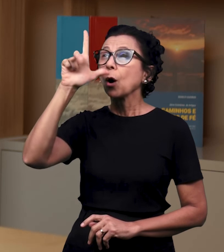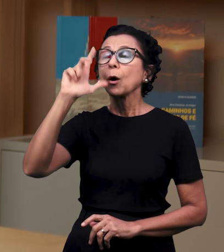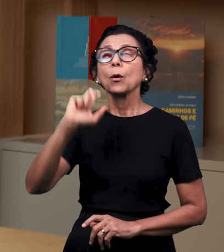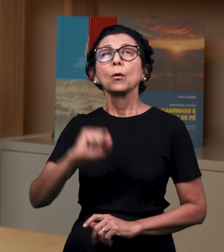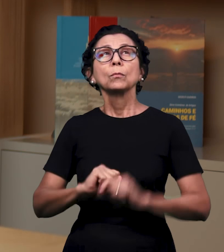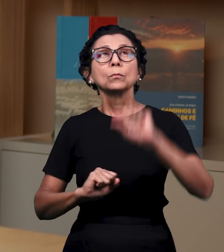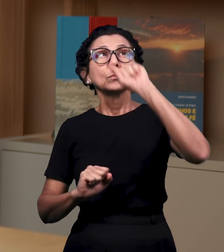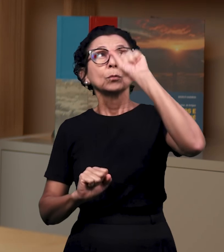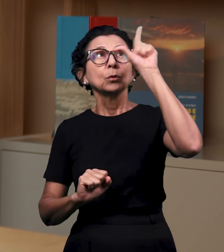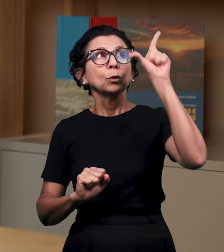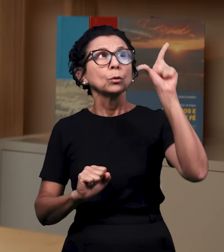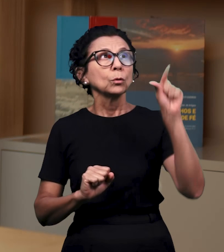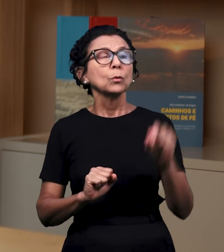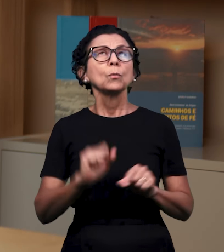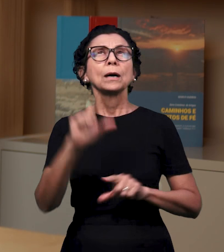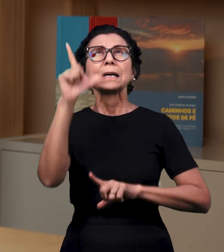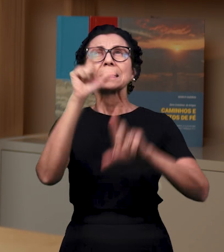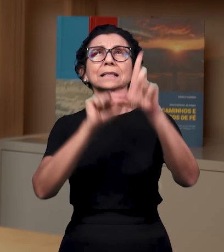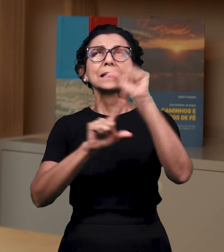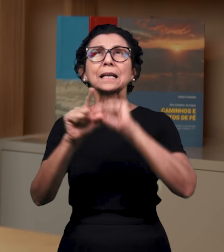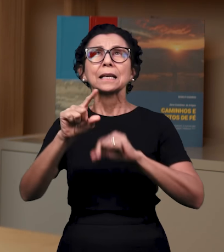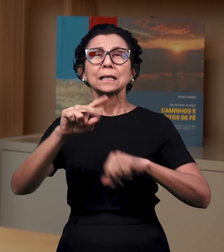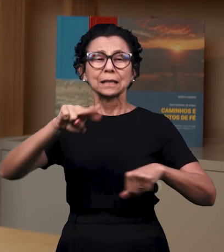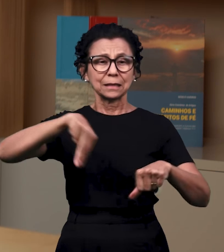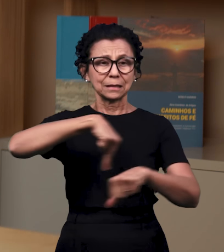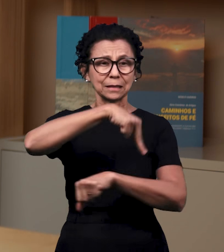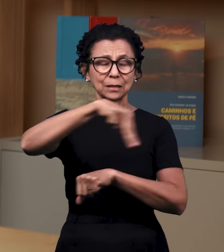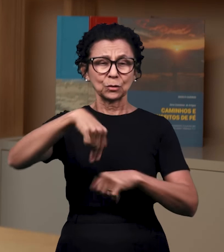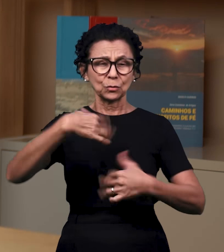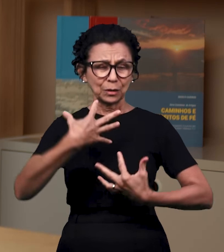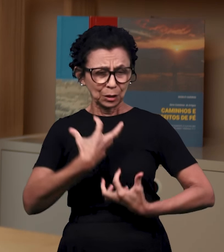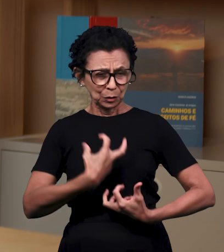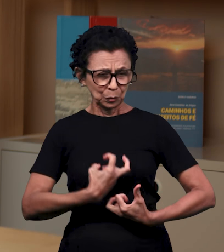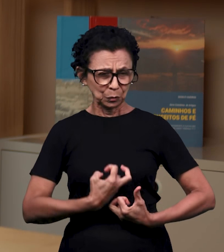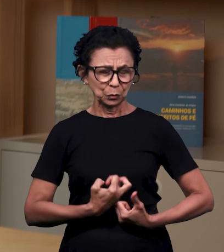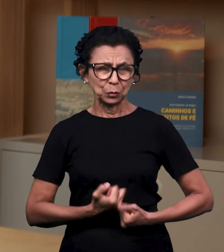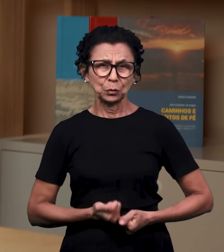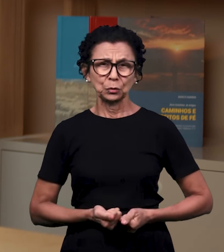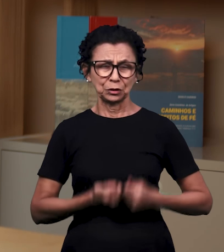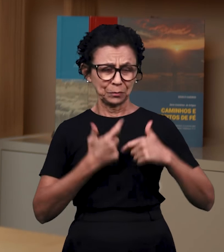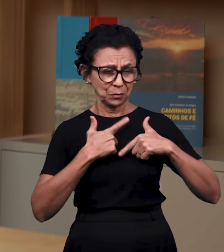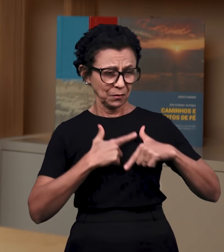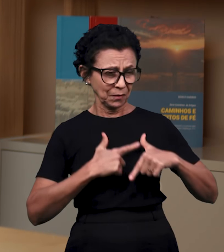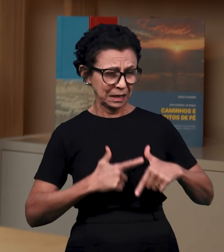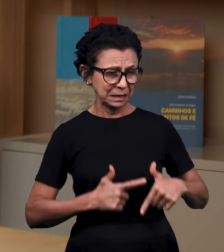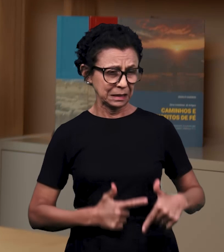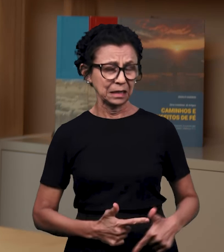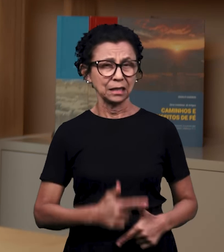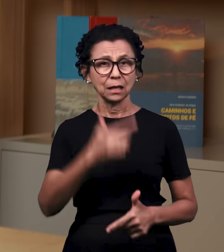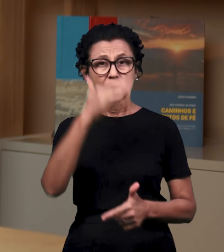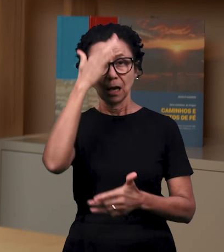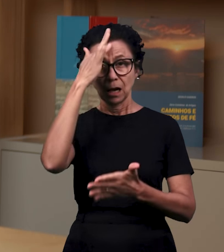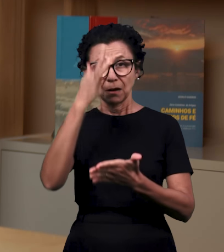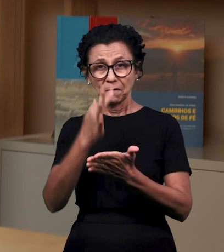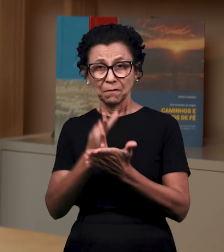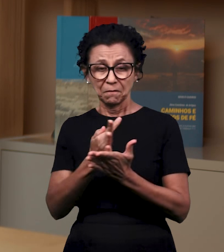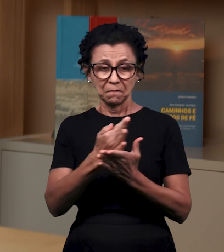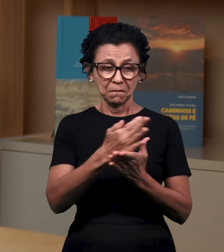angústia das nações, é o amor se esfriando, é a fé se esvaecendo. Então são os sinais